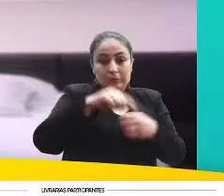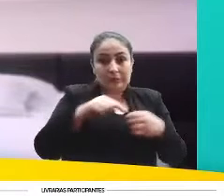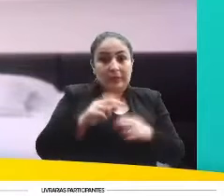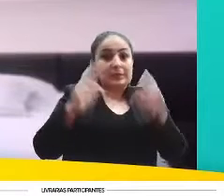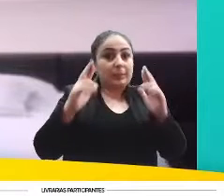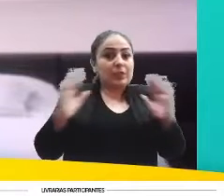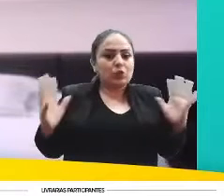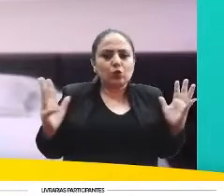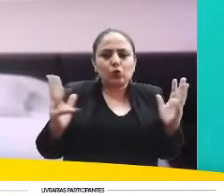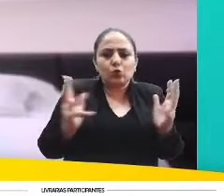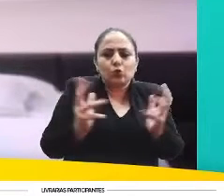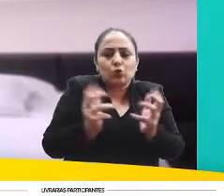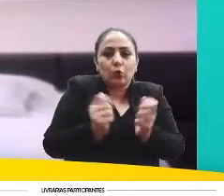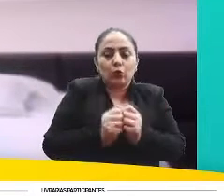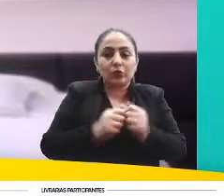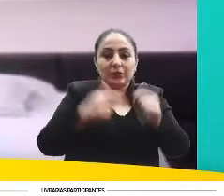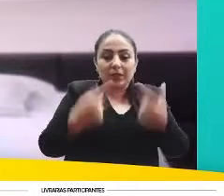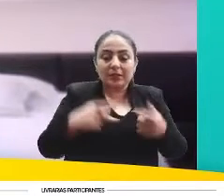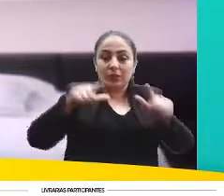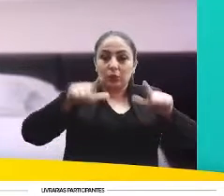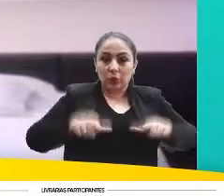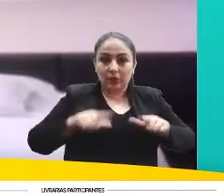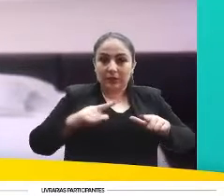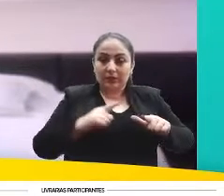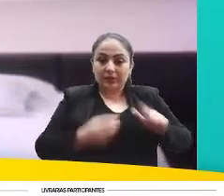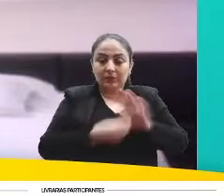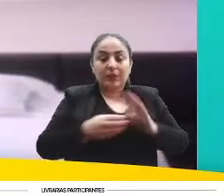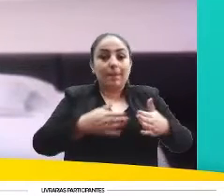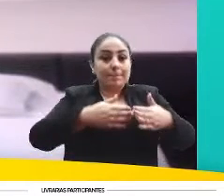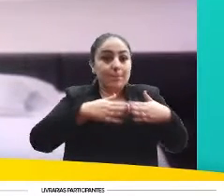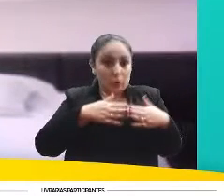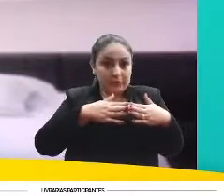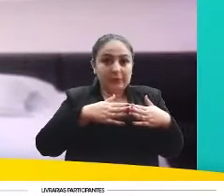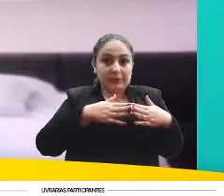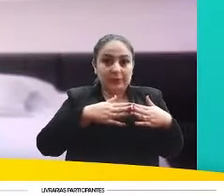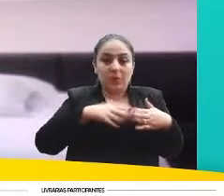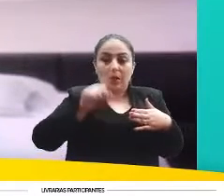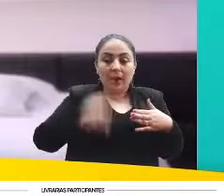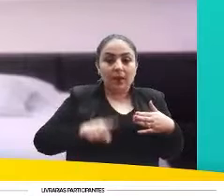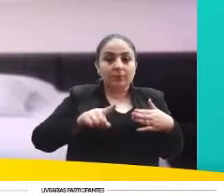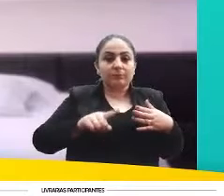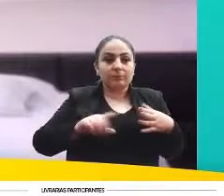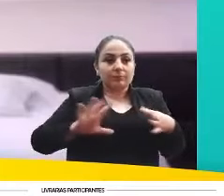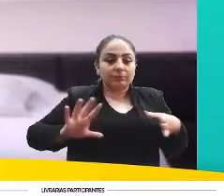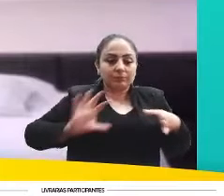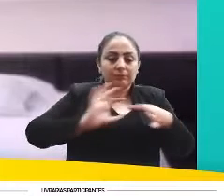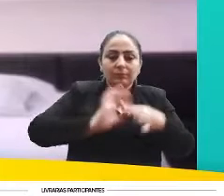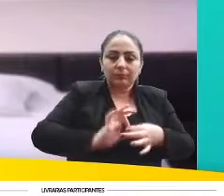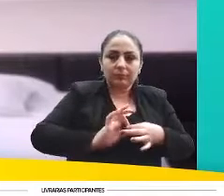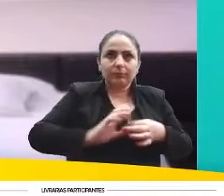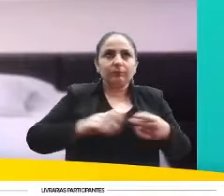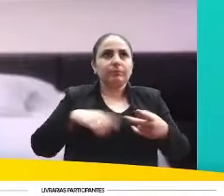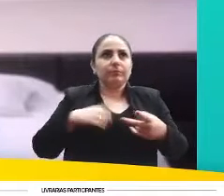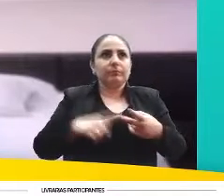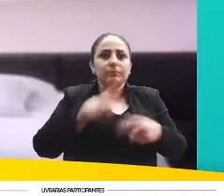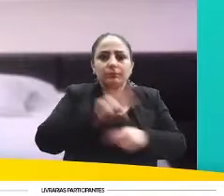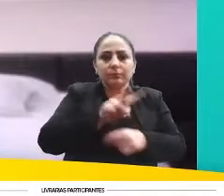Esperança, são todos eles, esses lugares são protegidos, são governados,